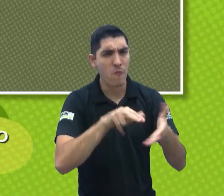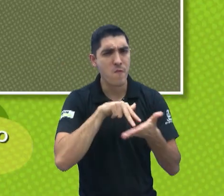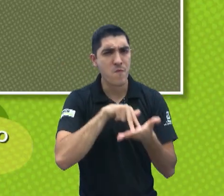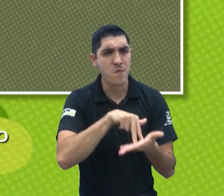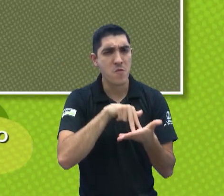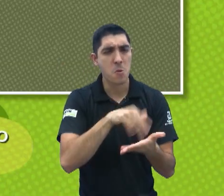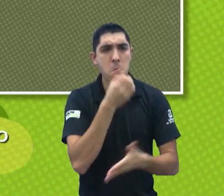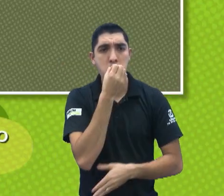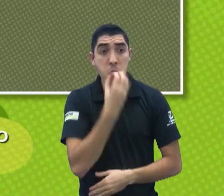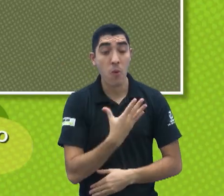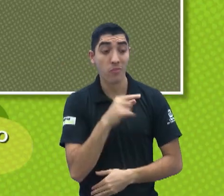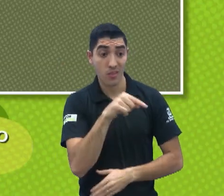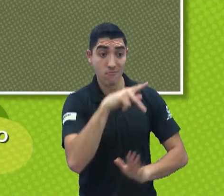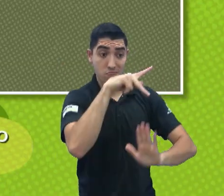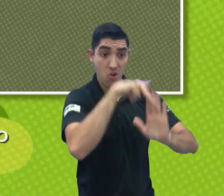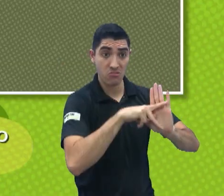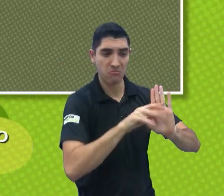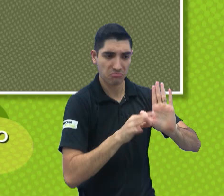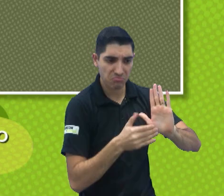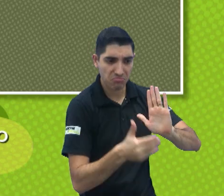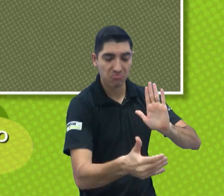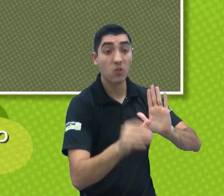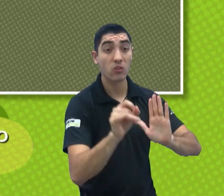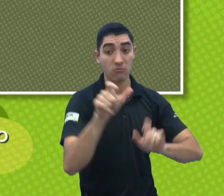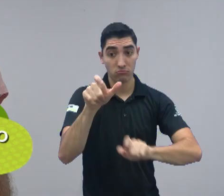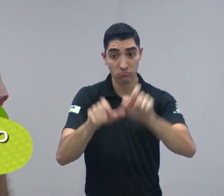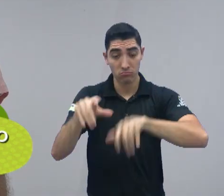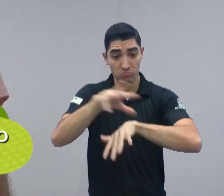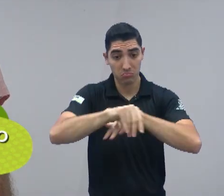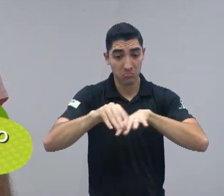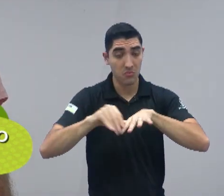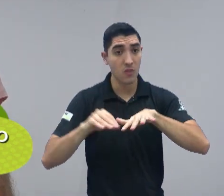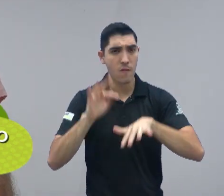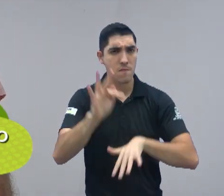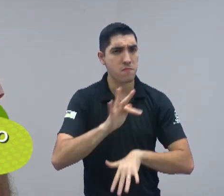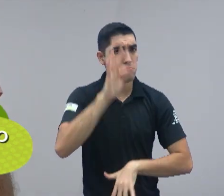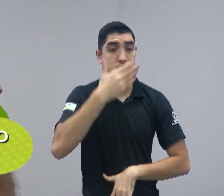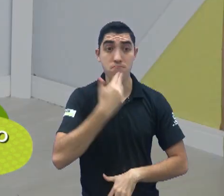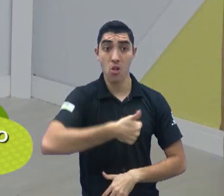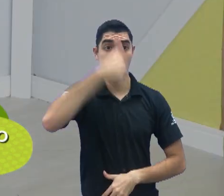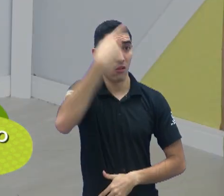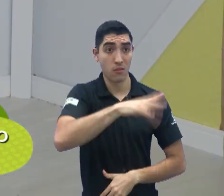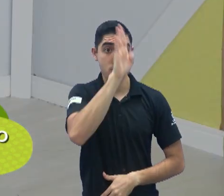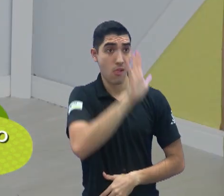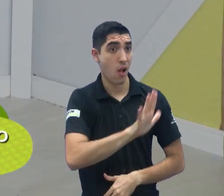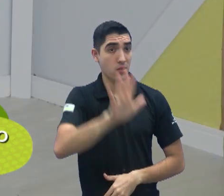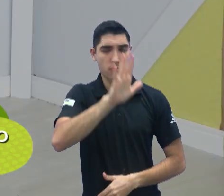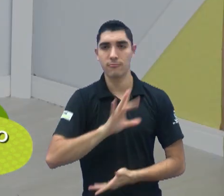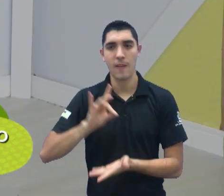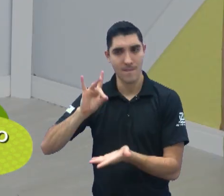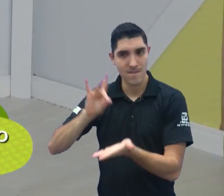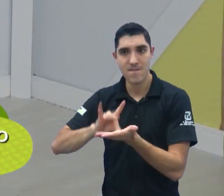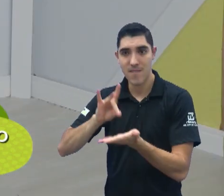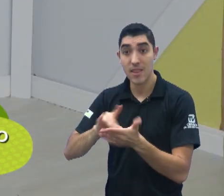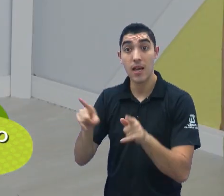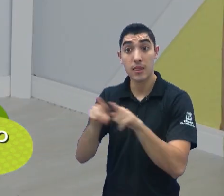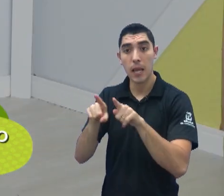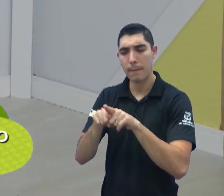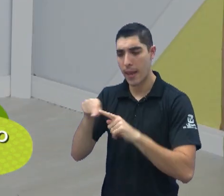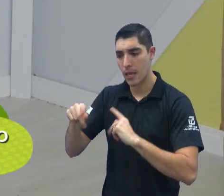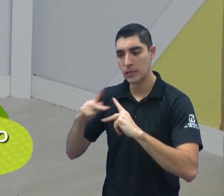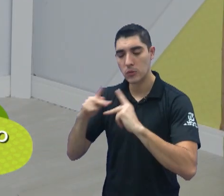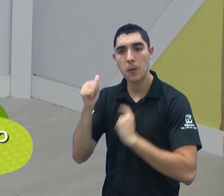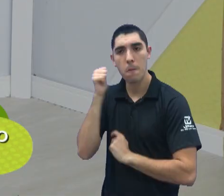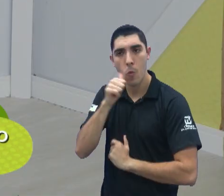naturalmente projeta, né, esses atletas como os melhores do país também. Sem dúvida alguma, e um grande feito também para o feminino, ficando em